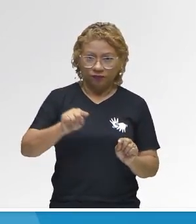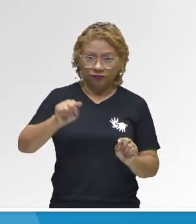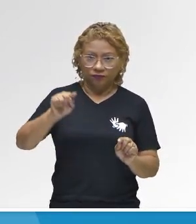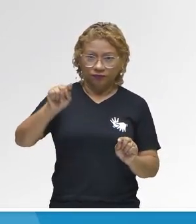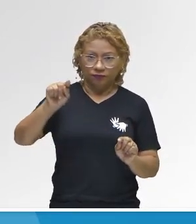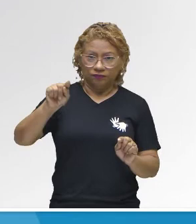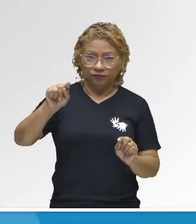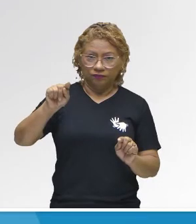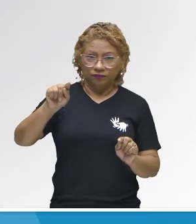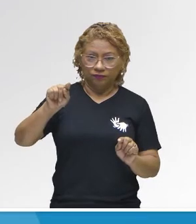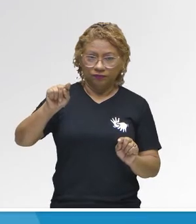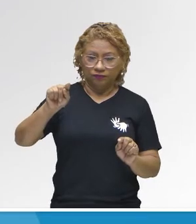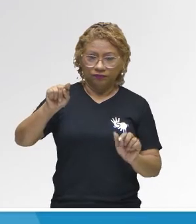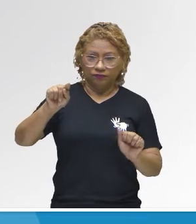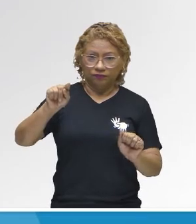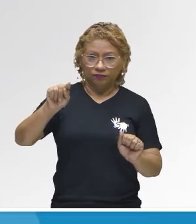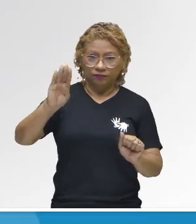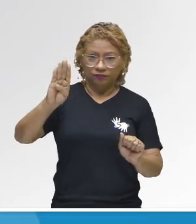não está